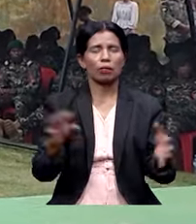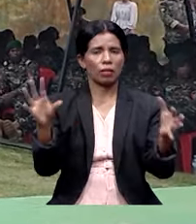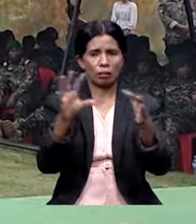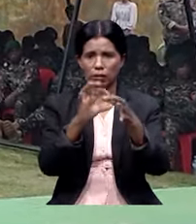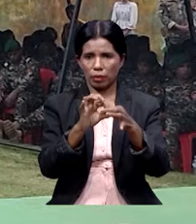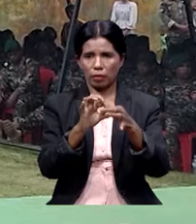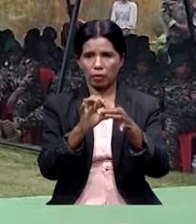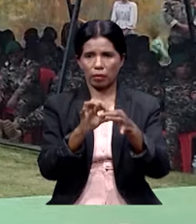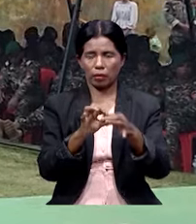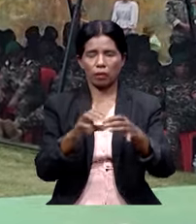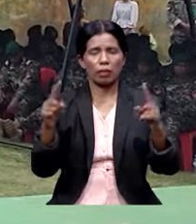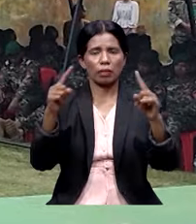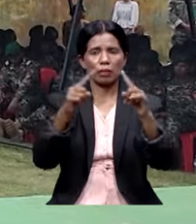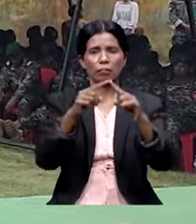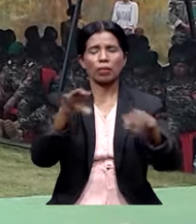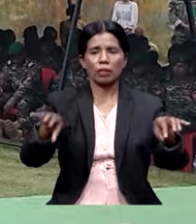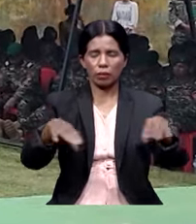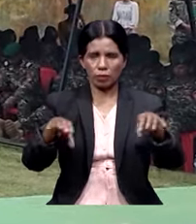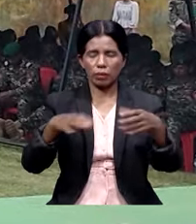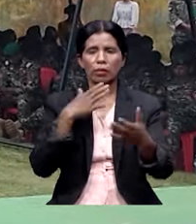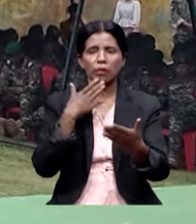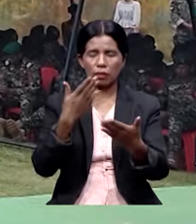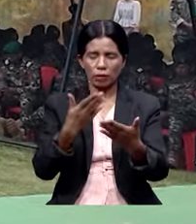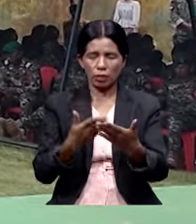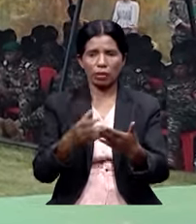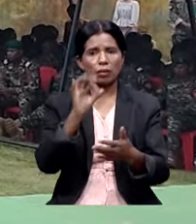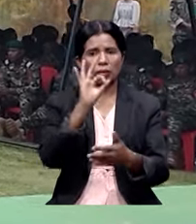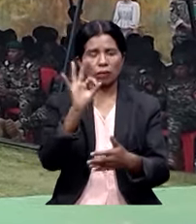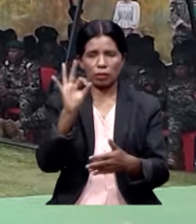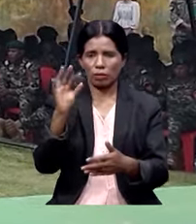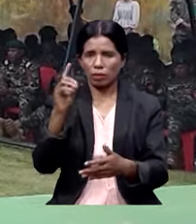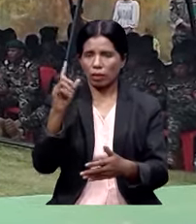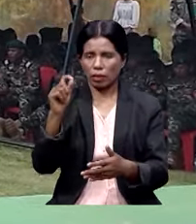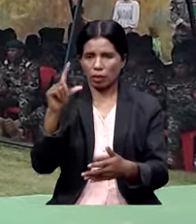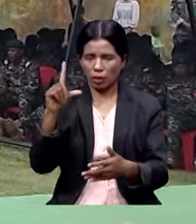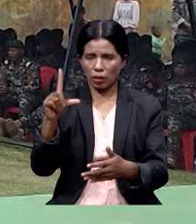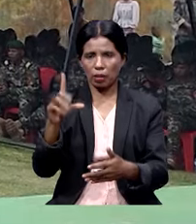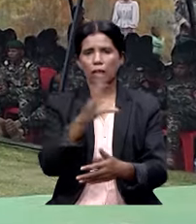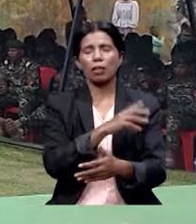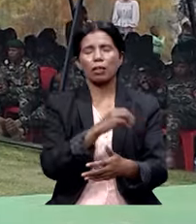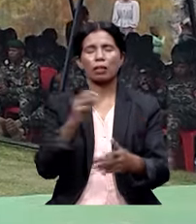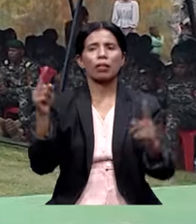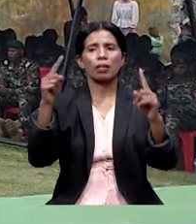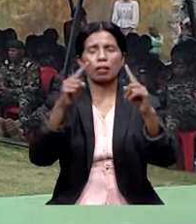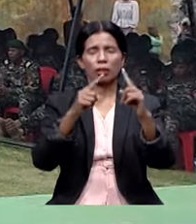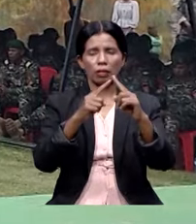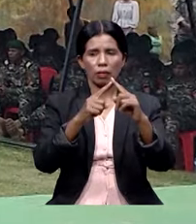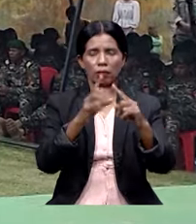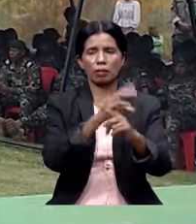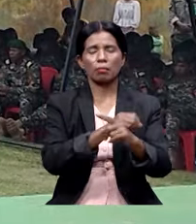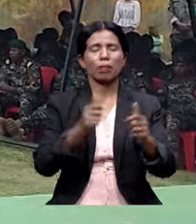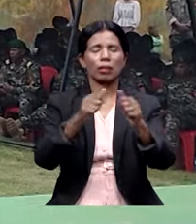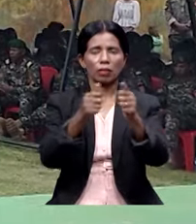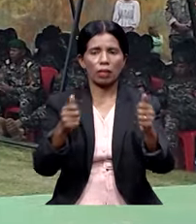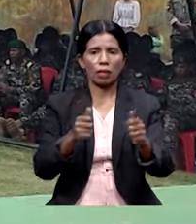Acompanhamento da progresso serviço FPTL linha, no nós da atividade civil,